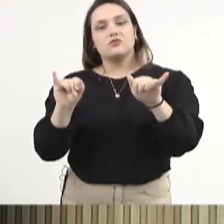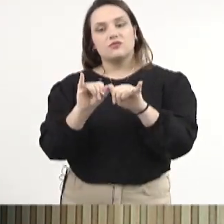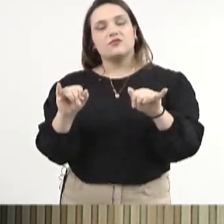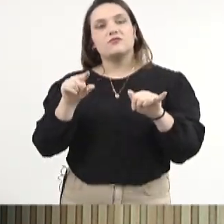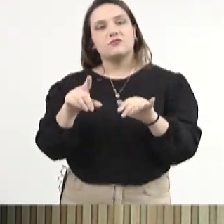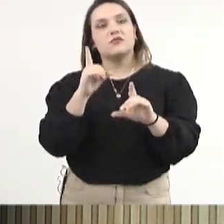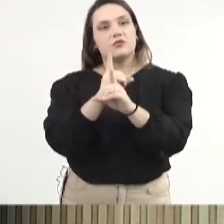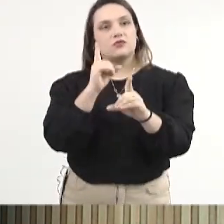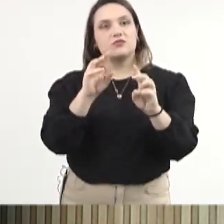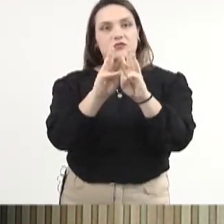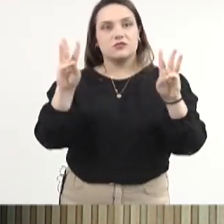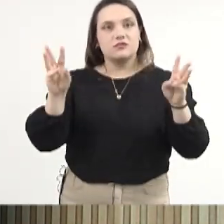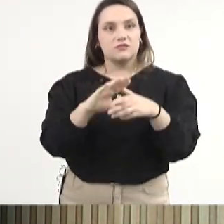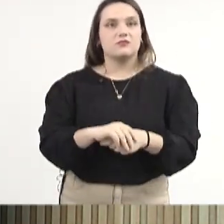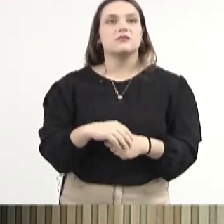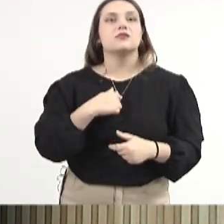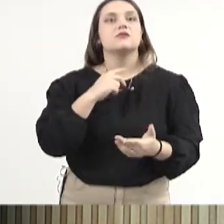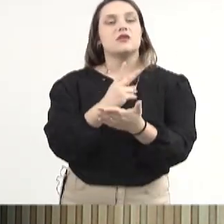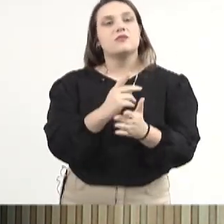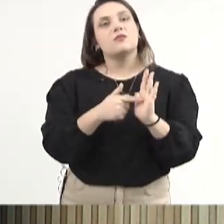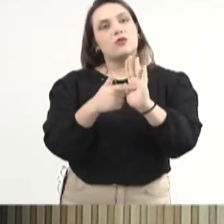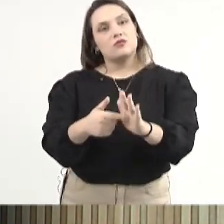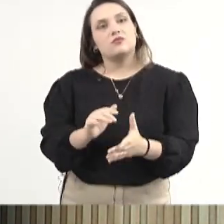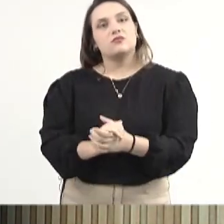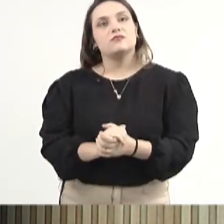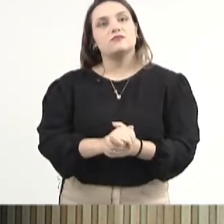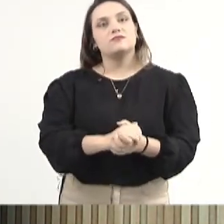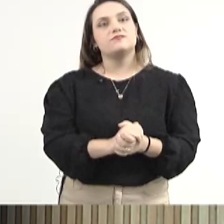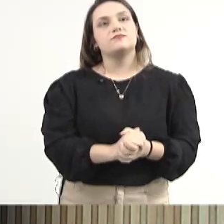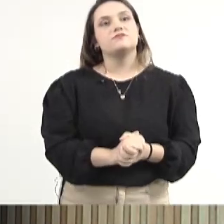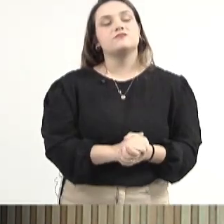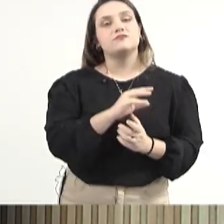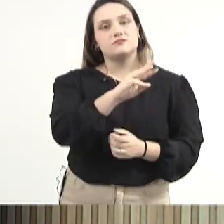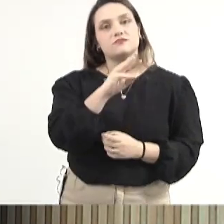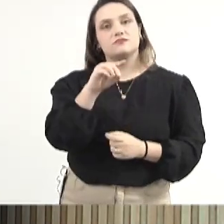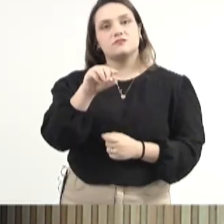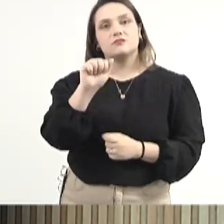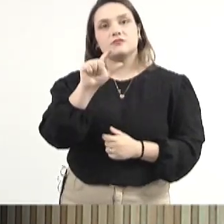notícias lá no nosso site, e eu sempre reforço, o